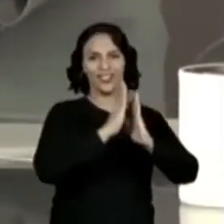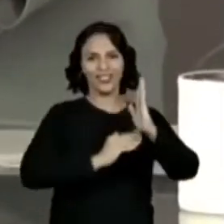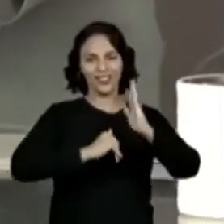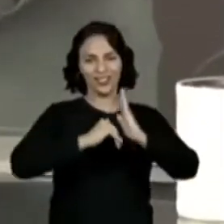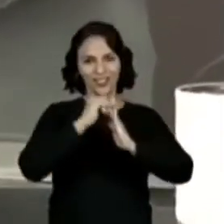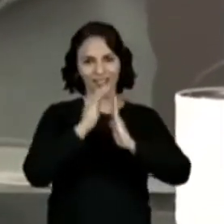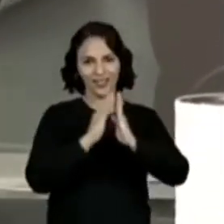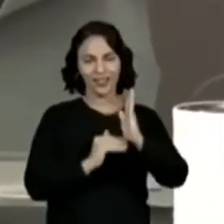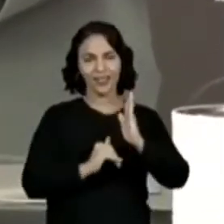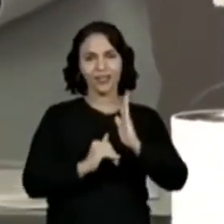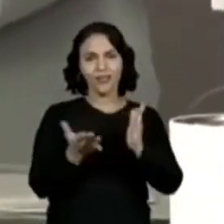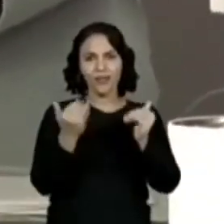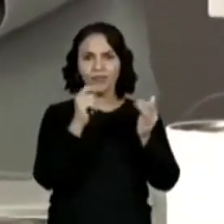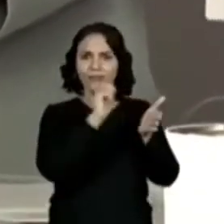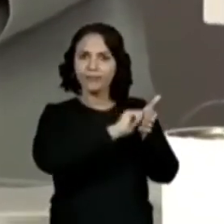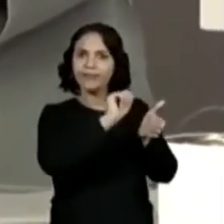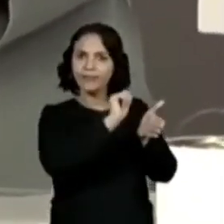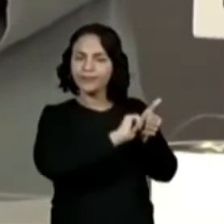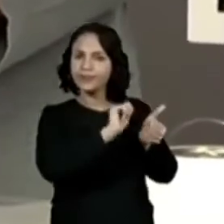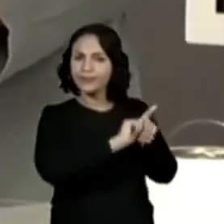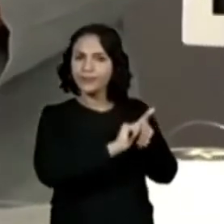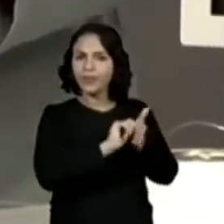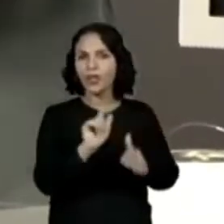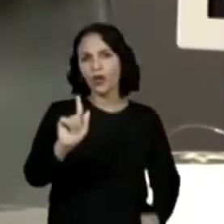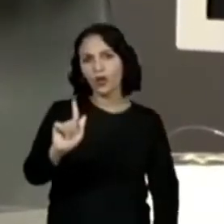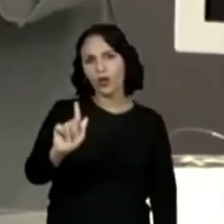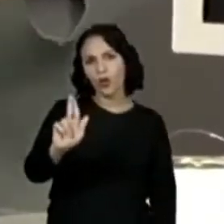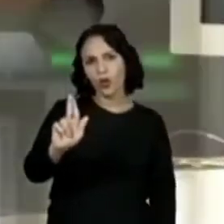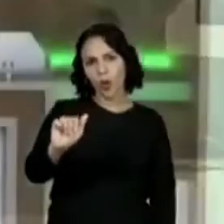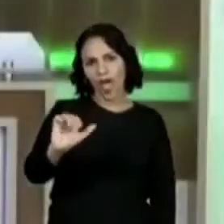lembrar isso. Vamos escrever guache?